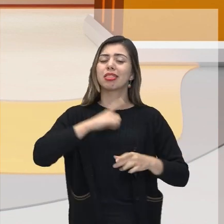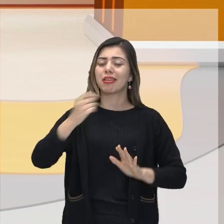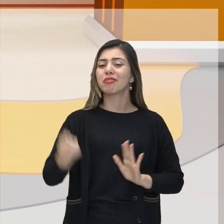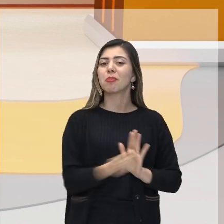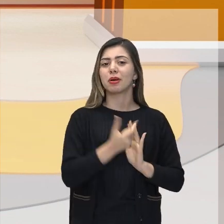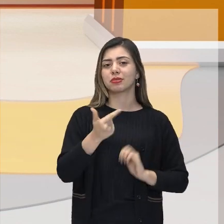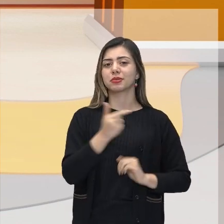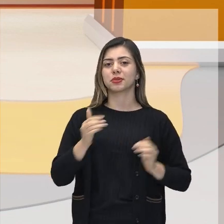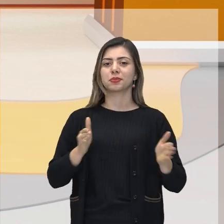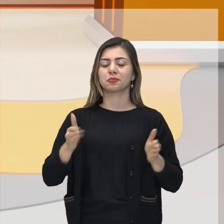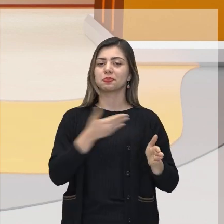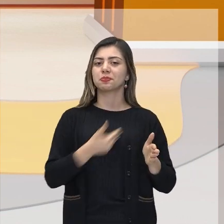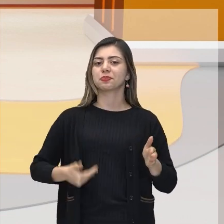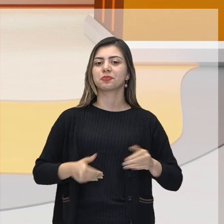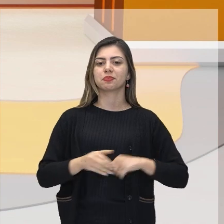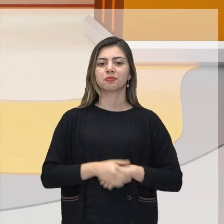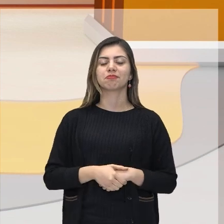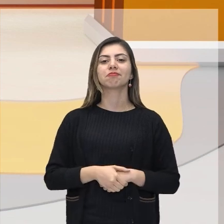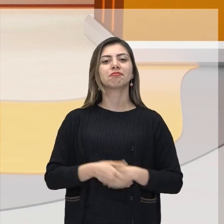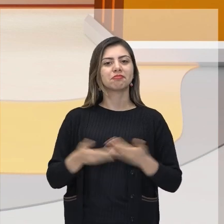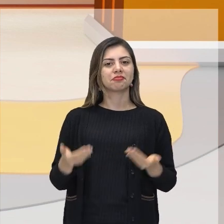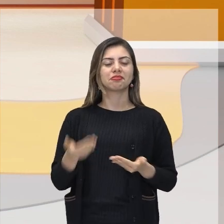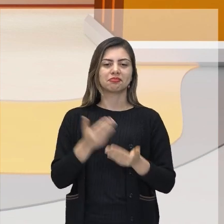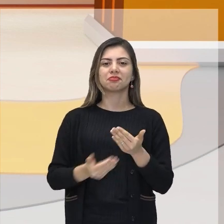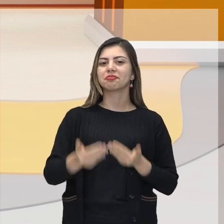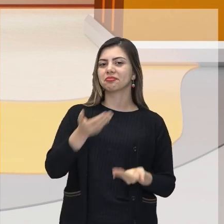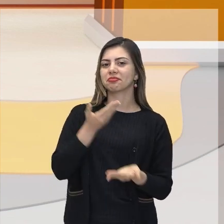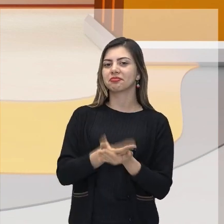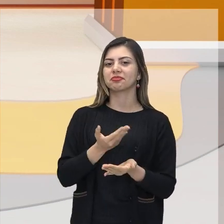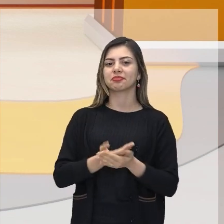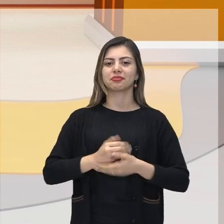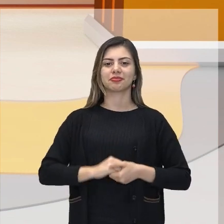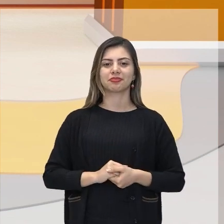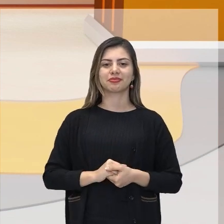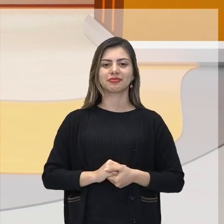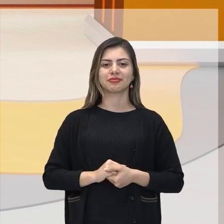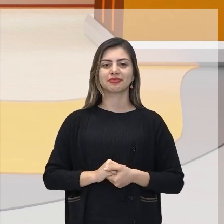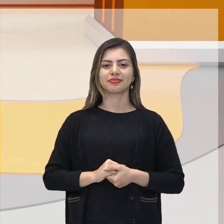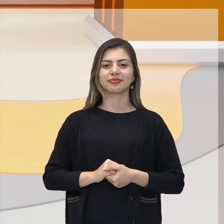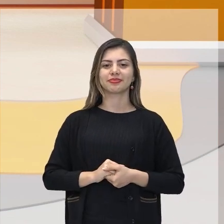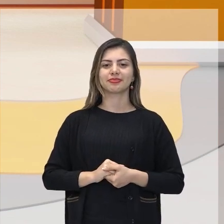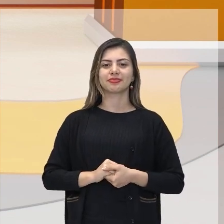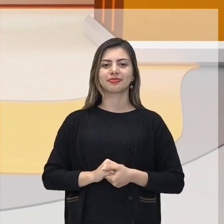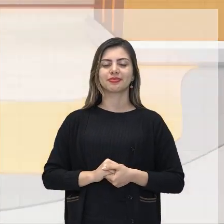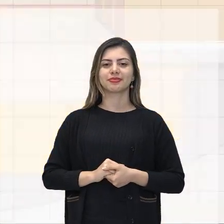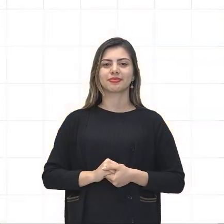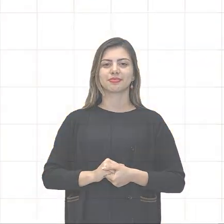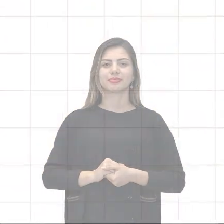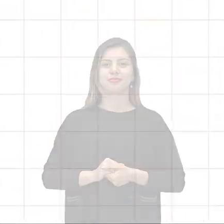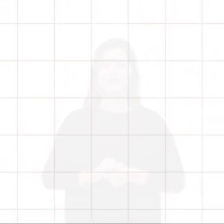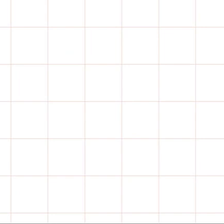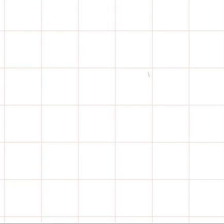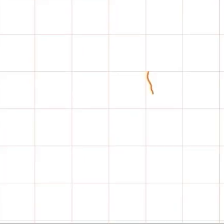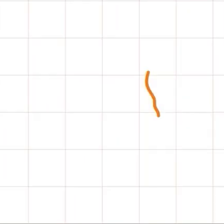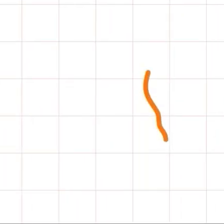Segundo Reinado. Então, galera, sem mais conversas, sem mais delongas, vamos à nossa aula.